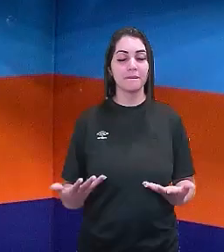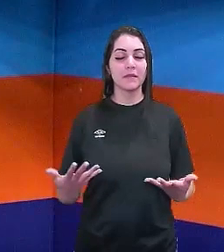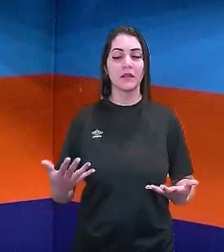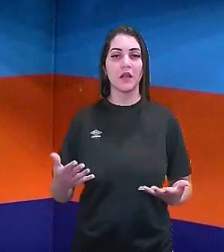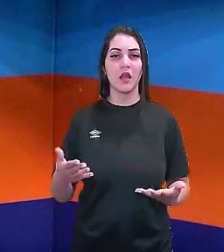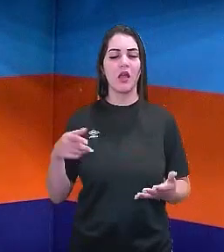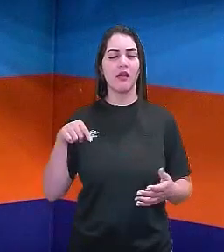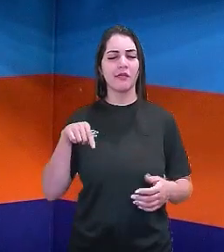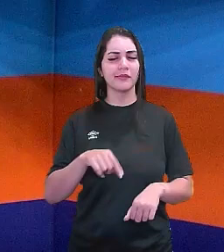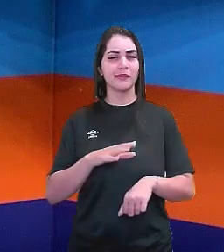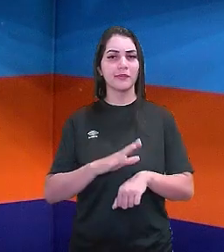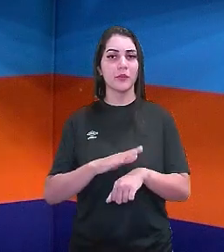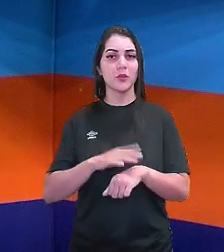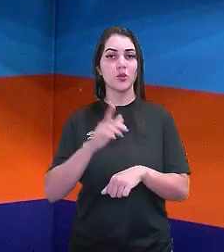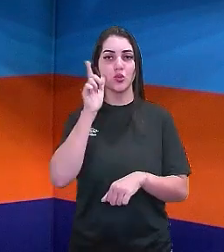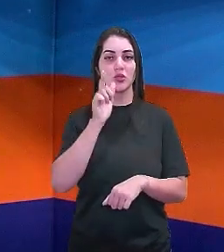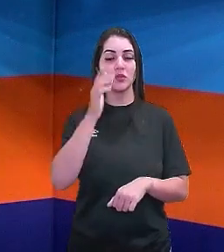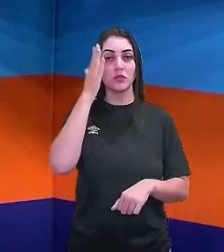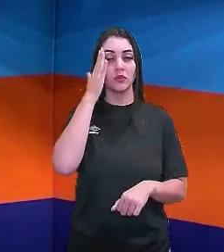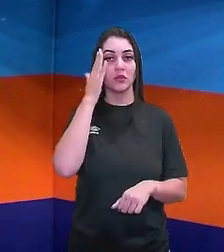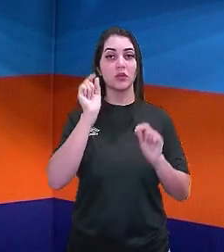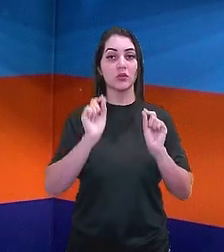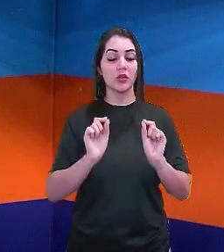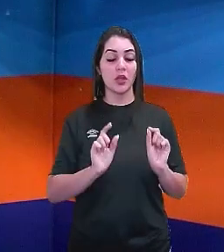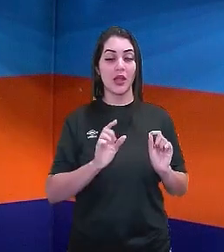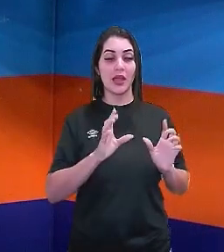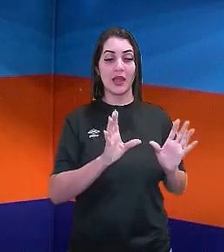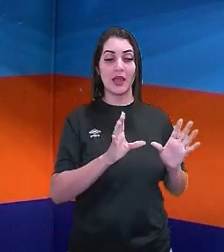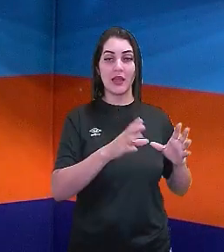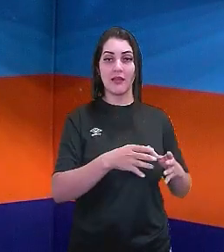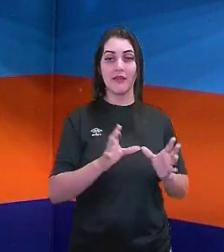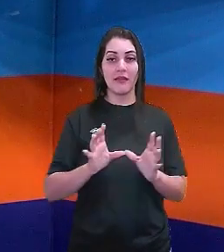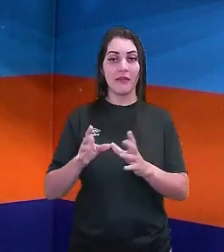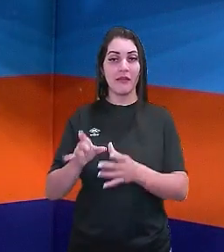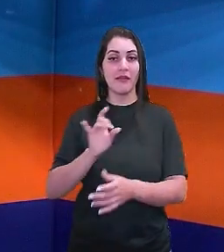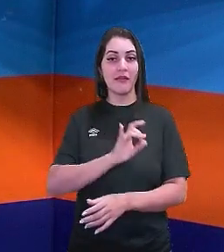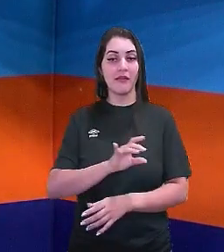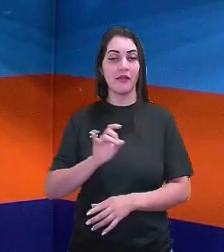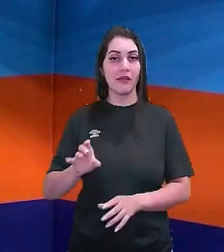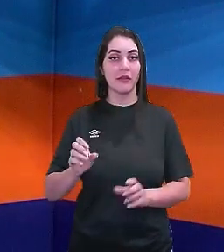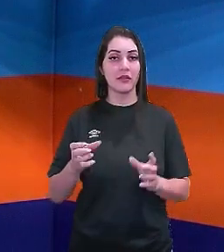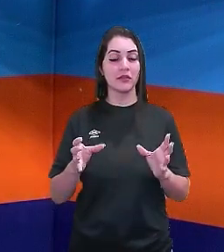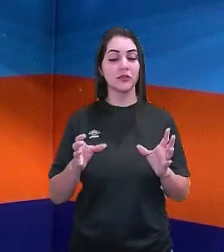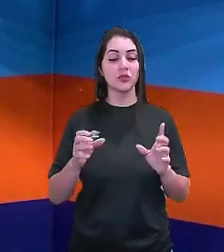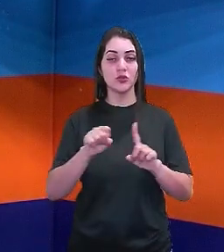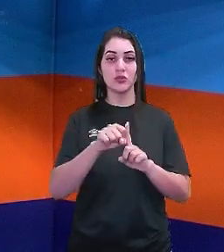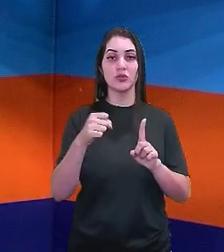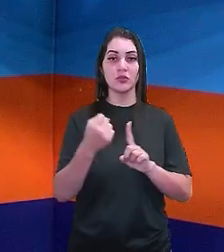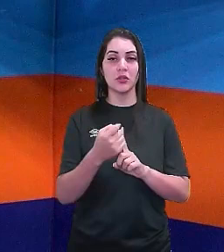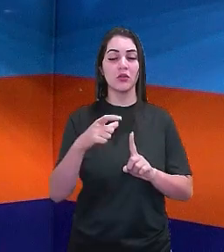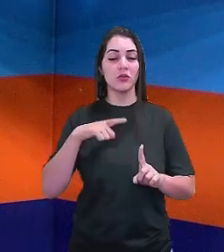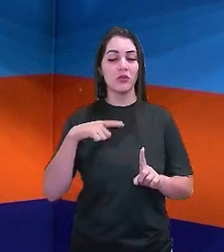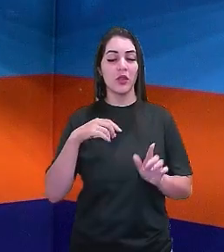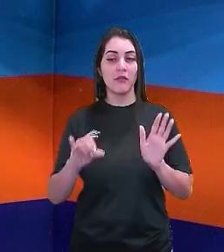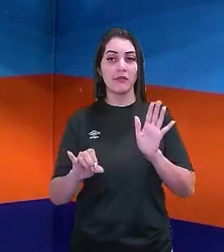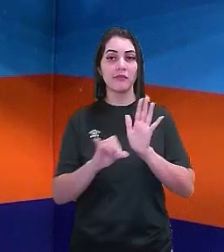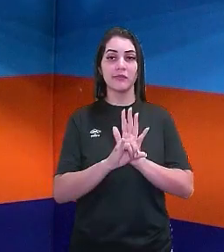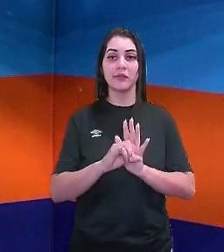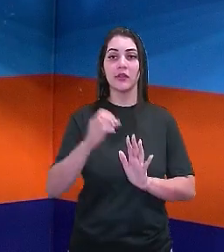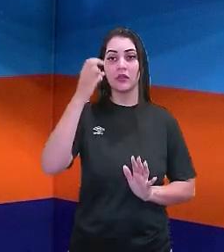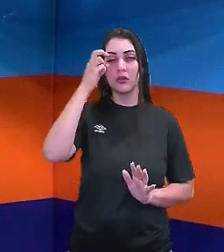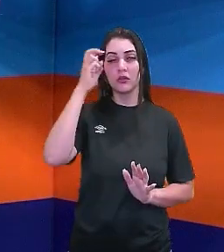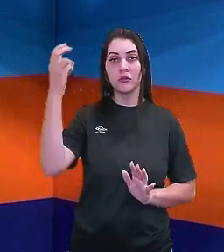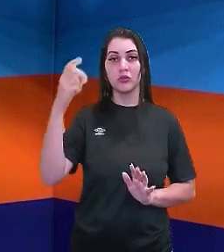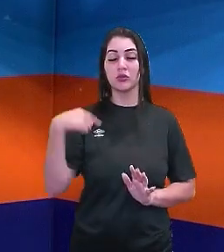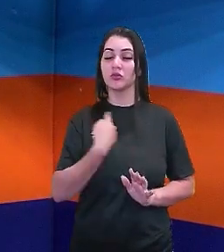Então, até esse momento, conseguimos entender que cada grupo social trouxe consigo sua identidade, sua cultura. Vejam, a gente herdou o que